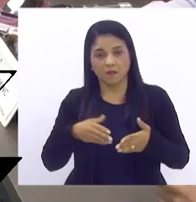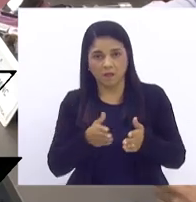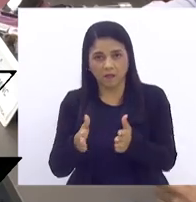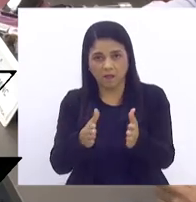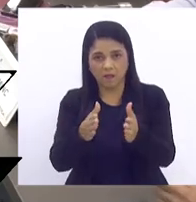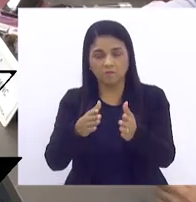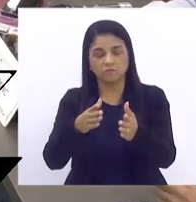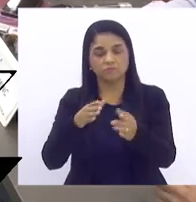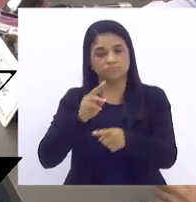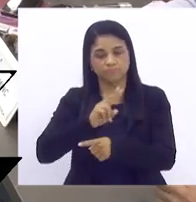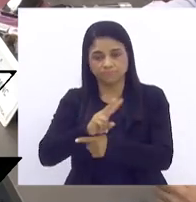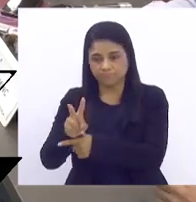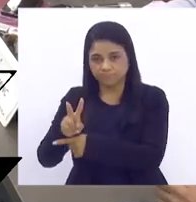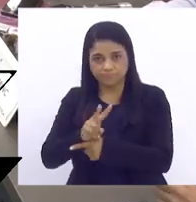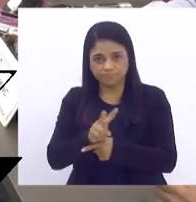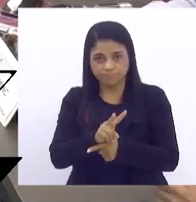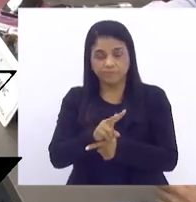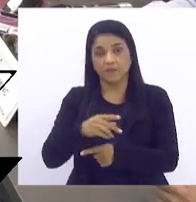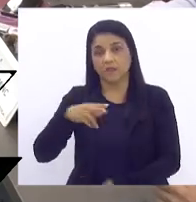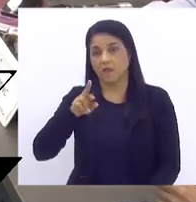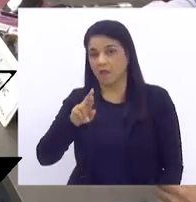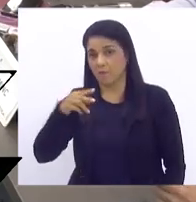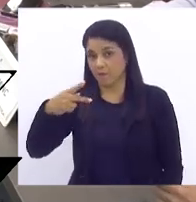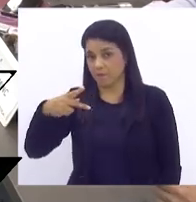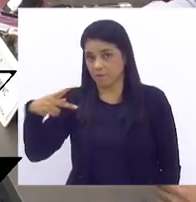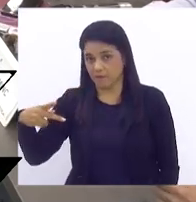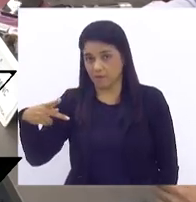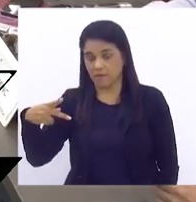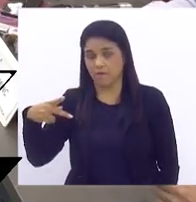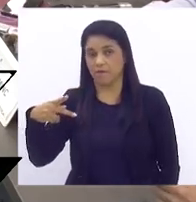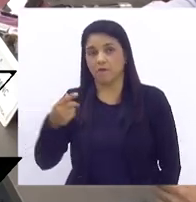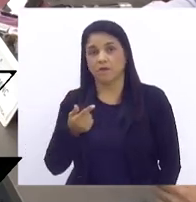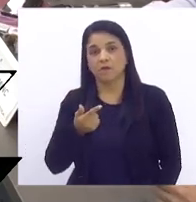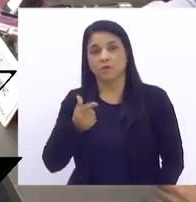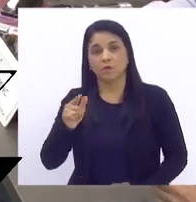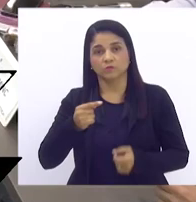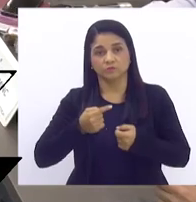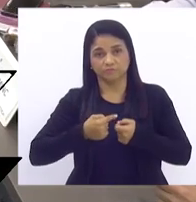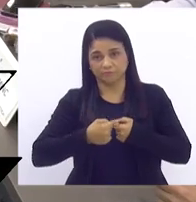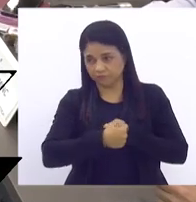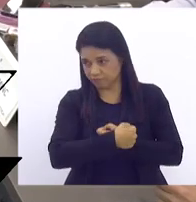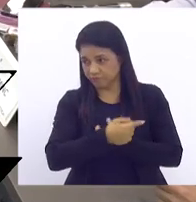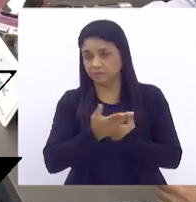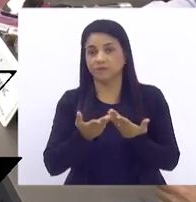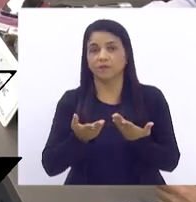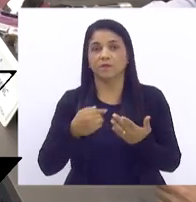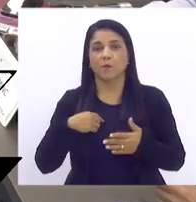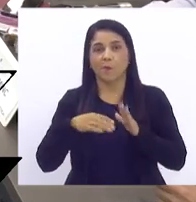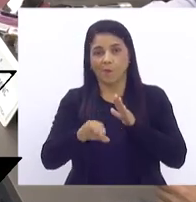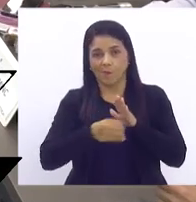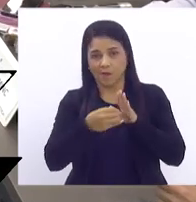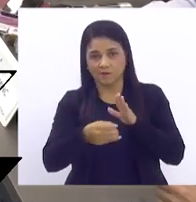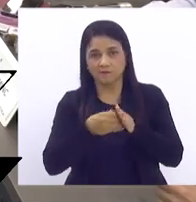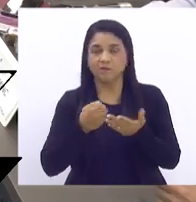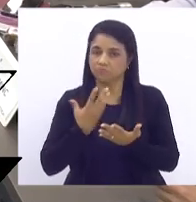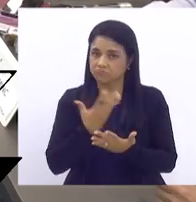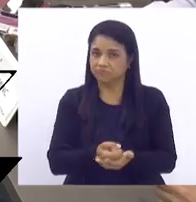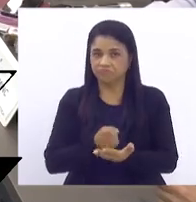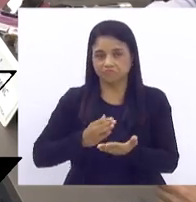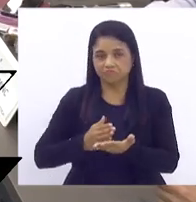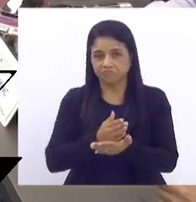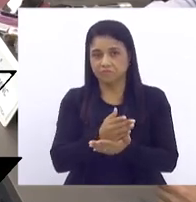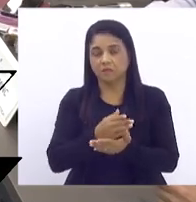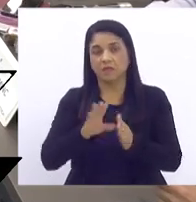preservação permanente, RPP, e dá outras providências. O meu parecer é favorável